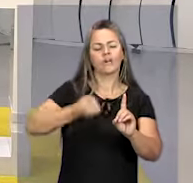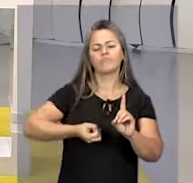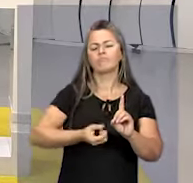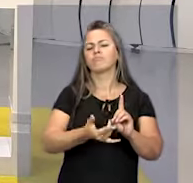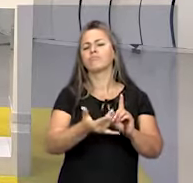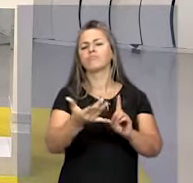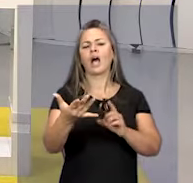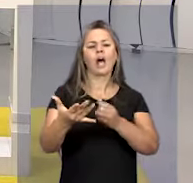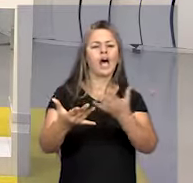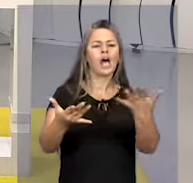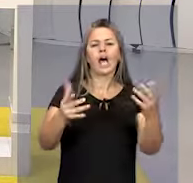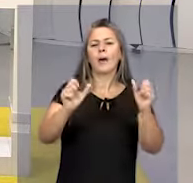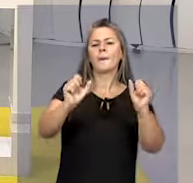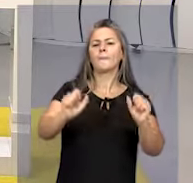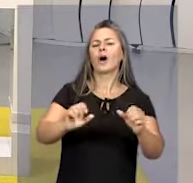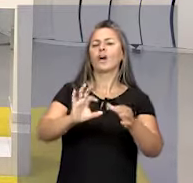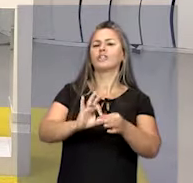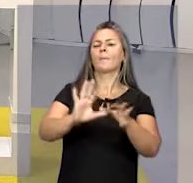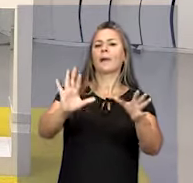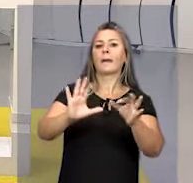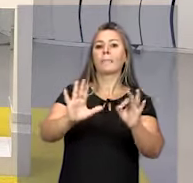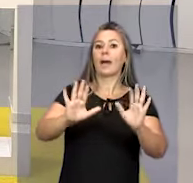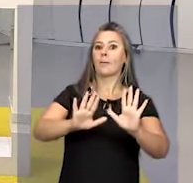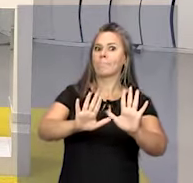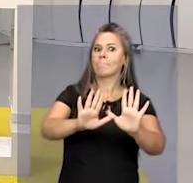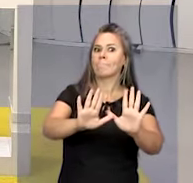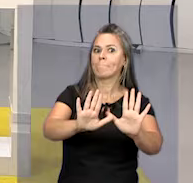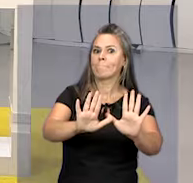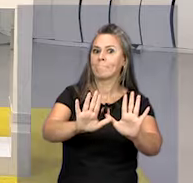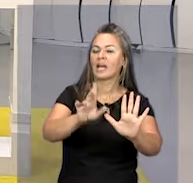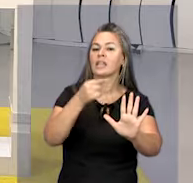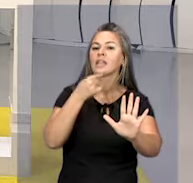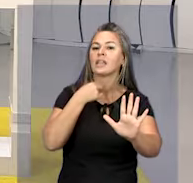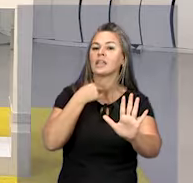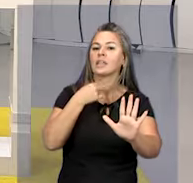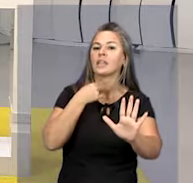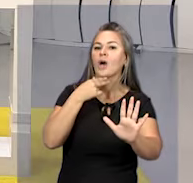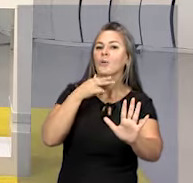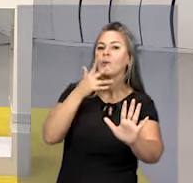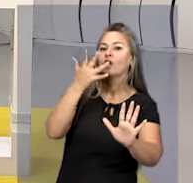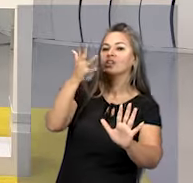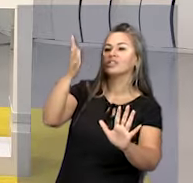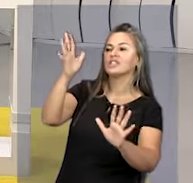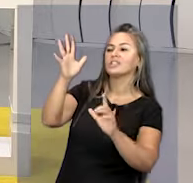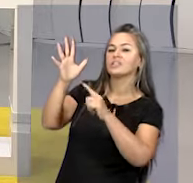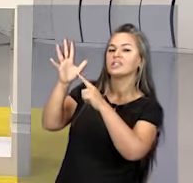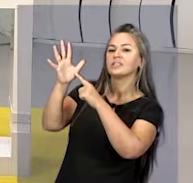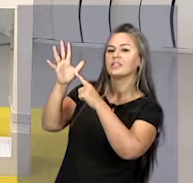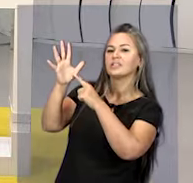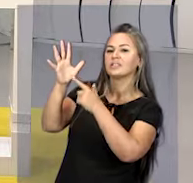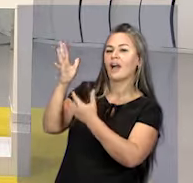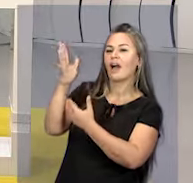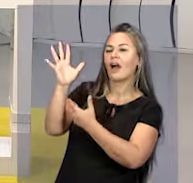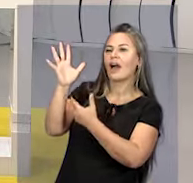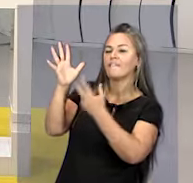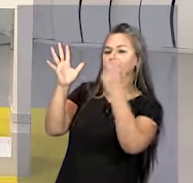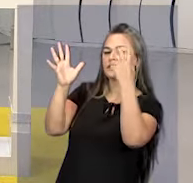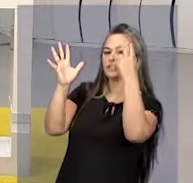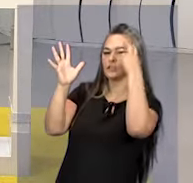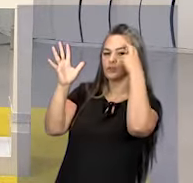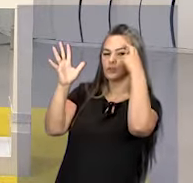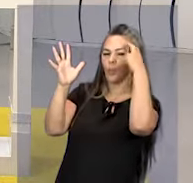mas falou assim, vocês não podem comer do fruto da árvore do conhecimento. E aí, como eles